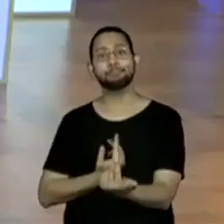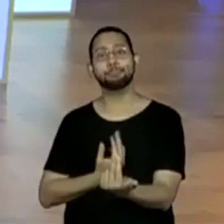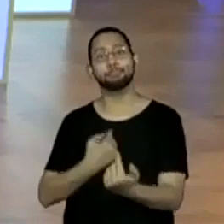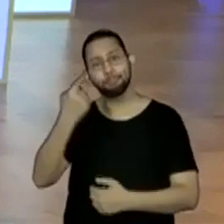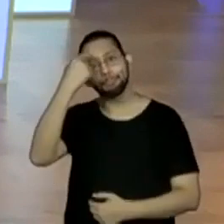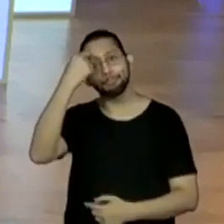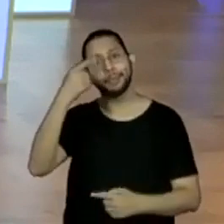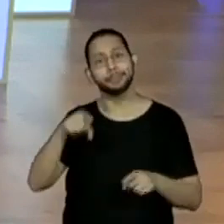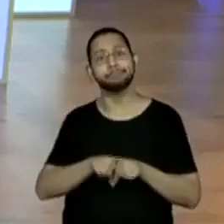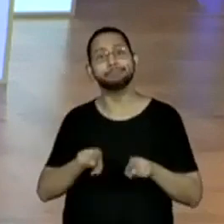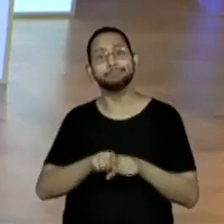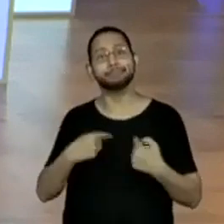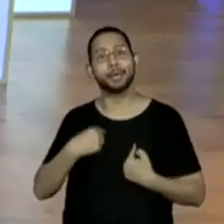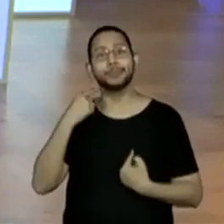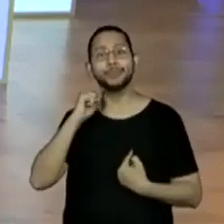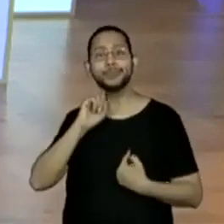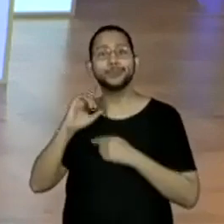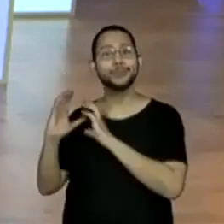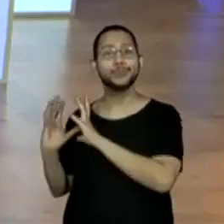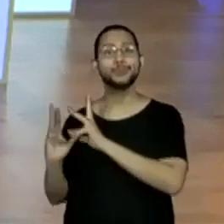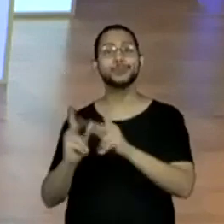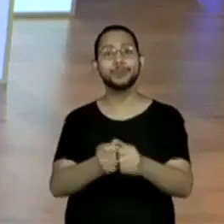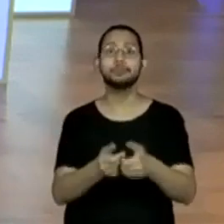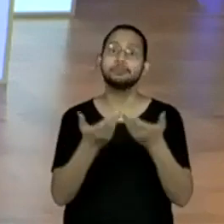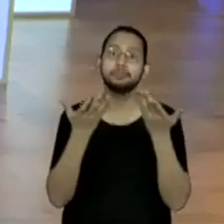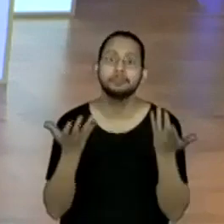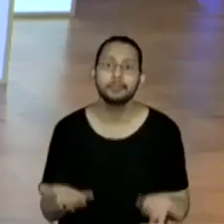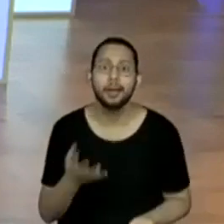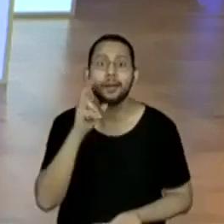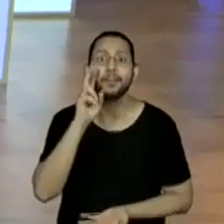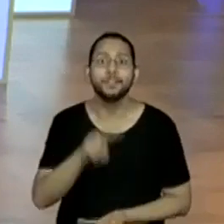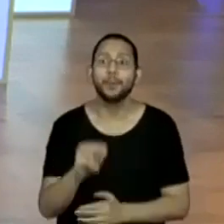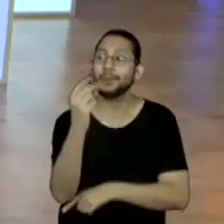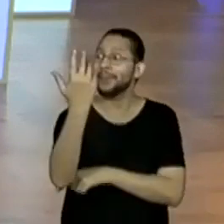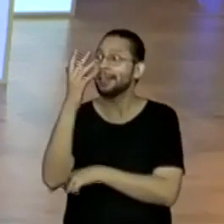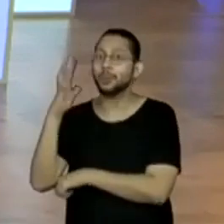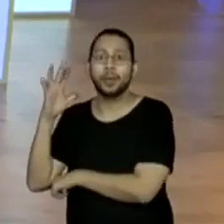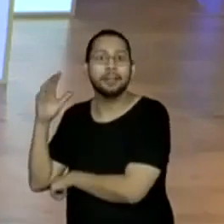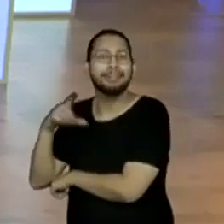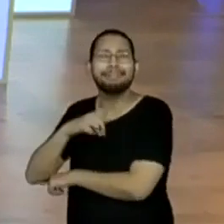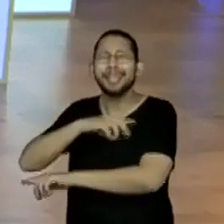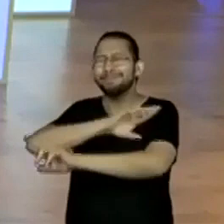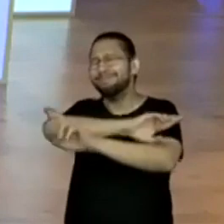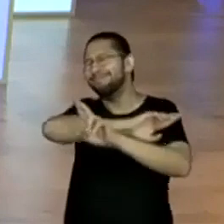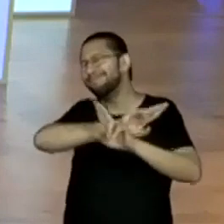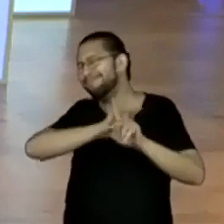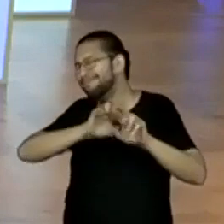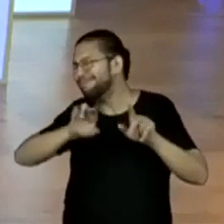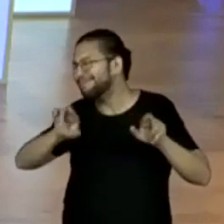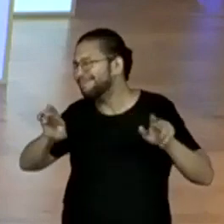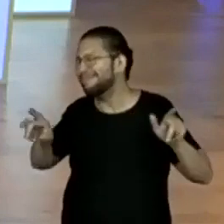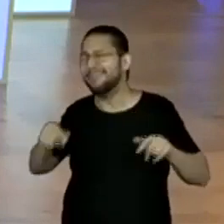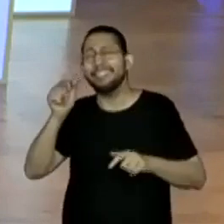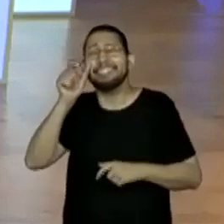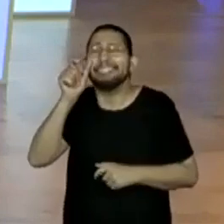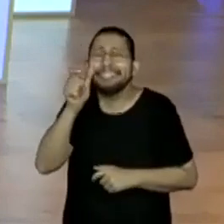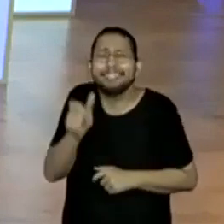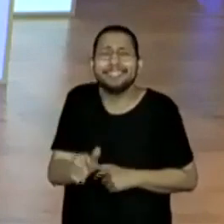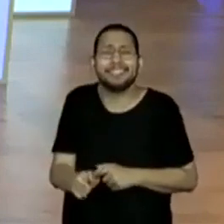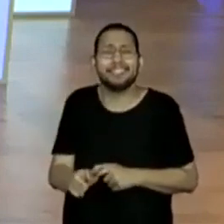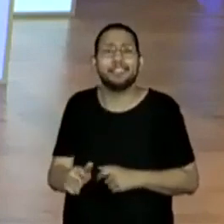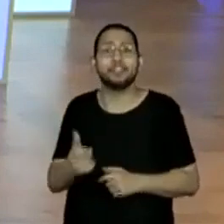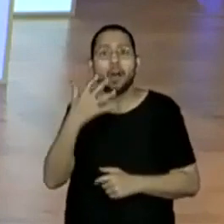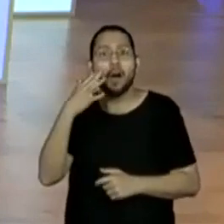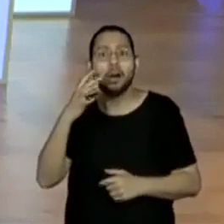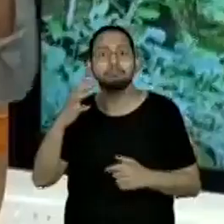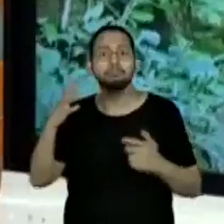como você viu como a natureza ela é dinâmica, ela é interessante? Olha que coisa maravilhosa